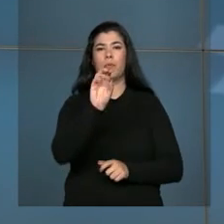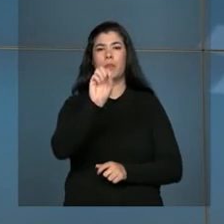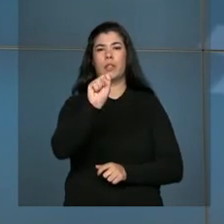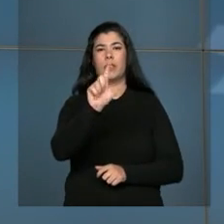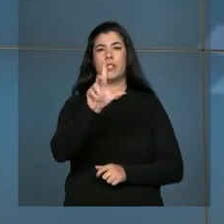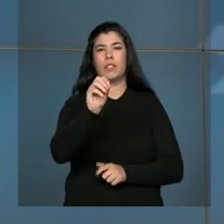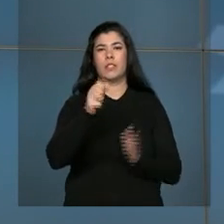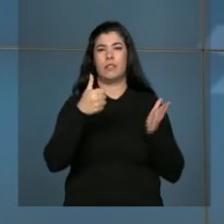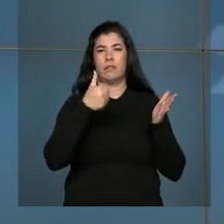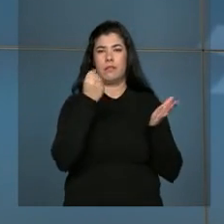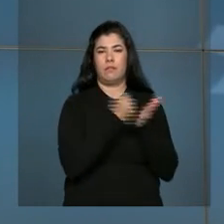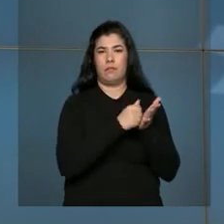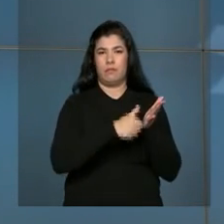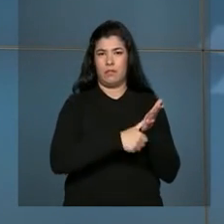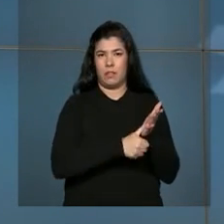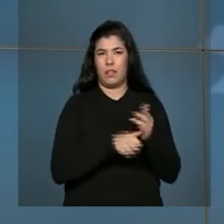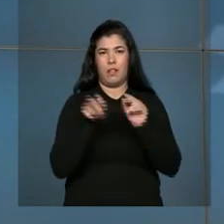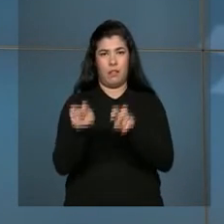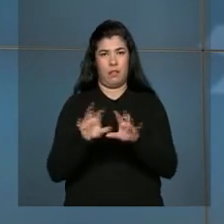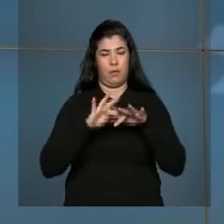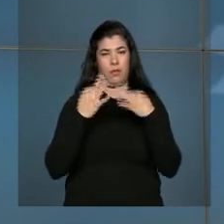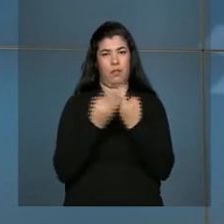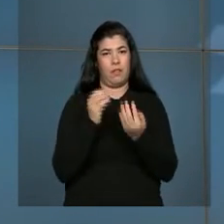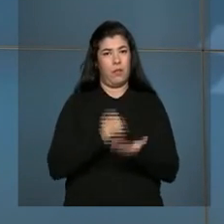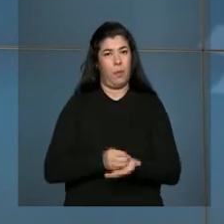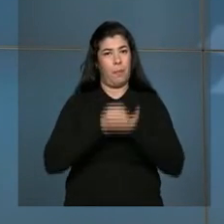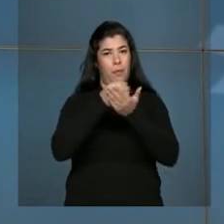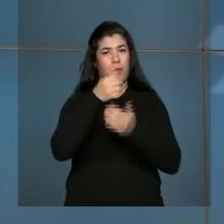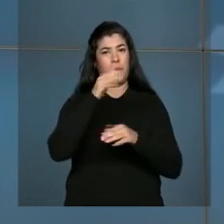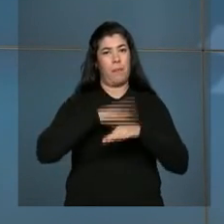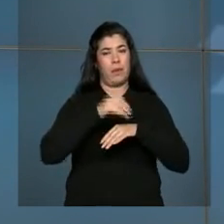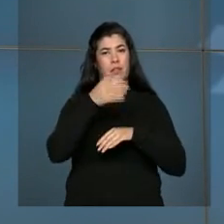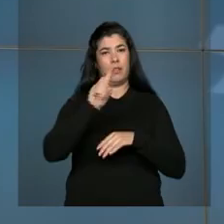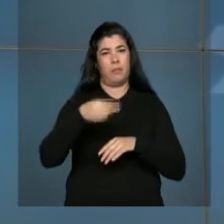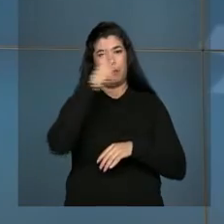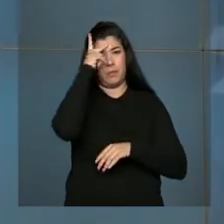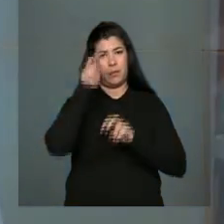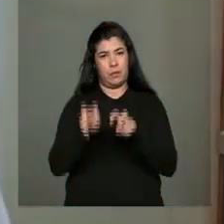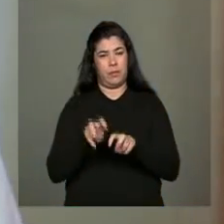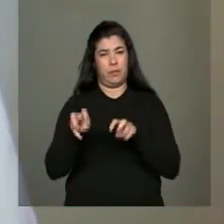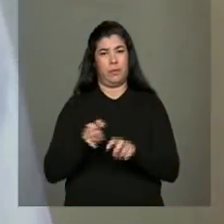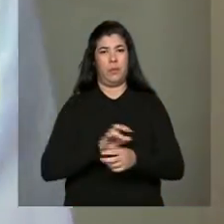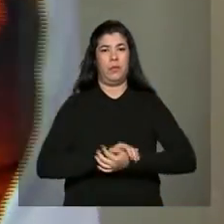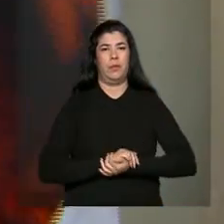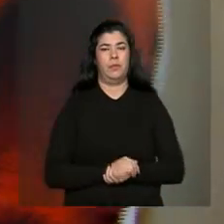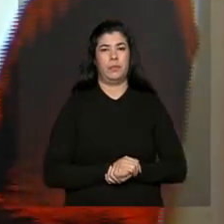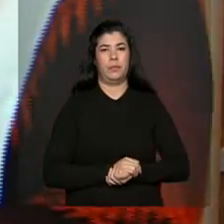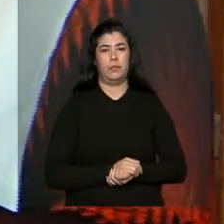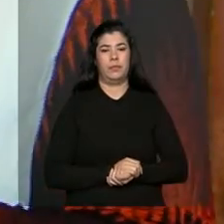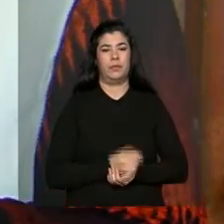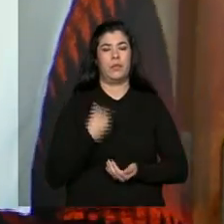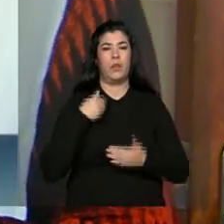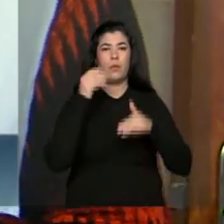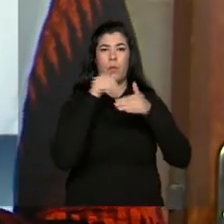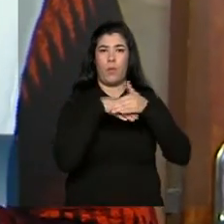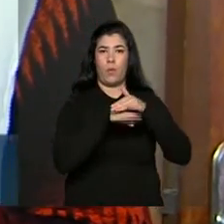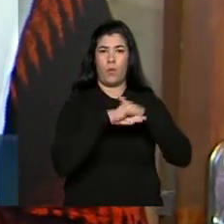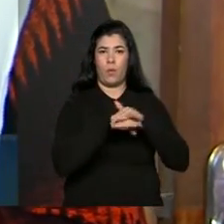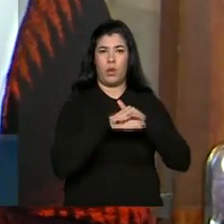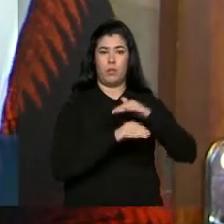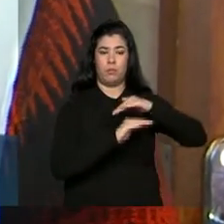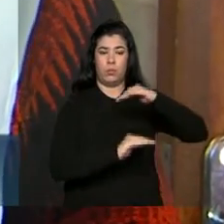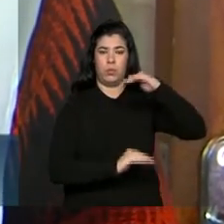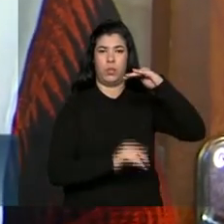da agricultura familiar, que já beneficia mais de 100 mil produtores. No estoque da agricultora